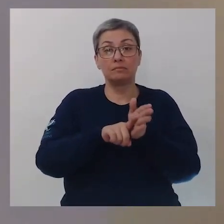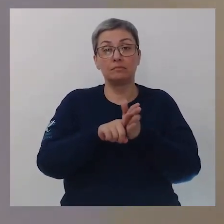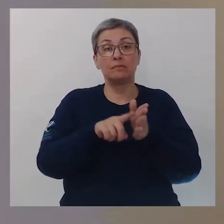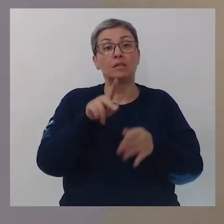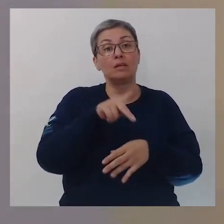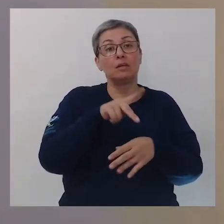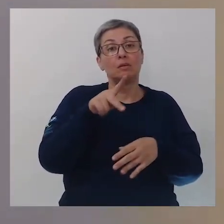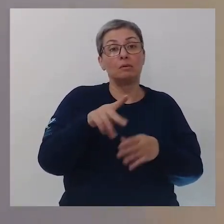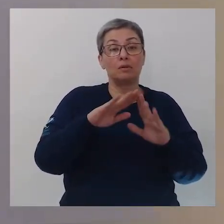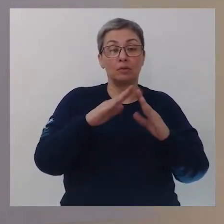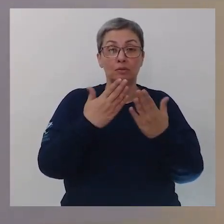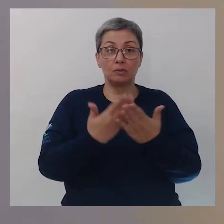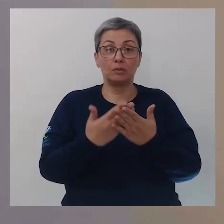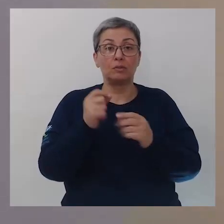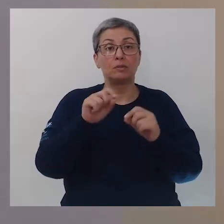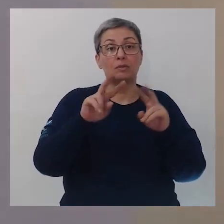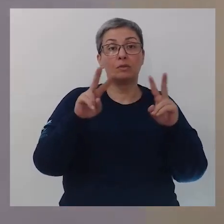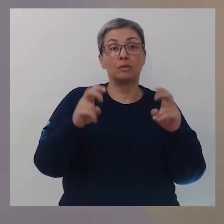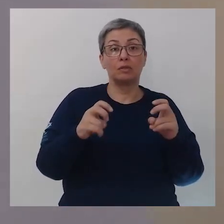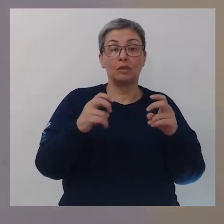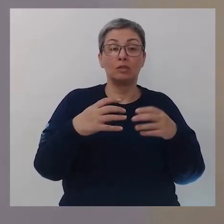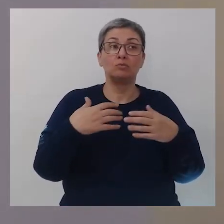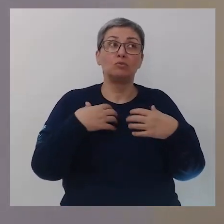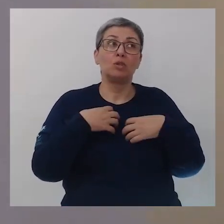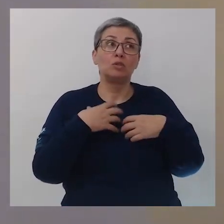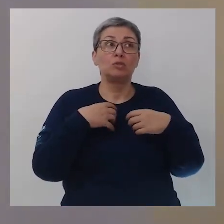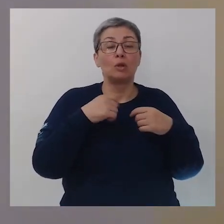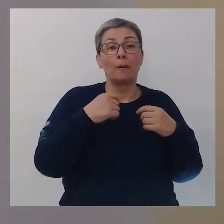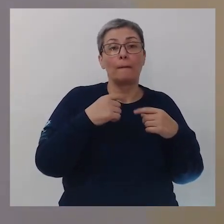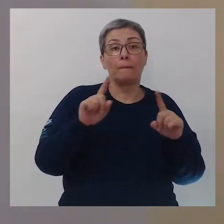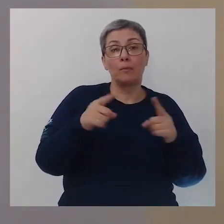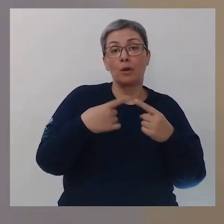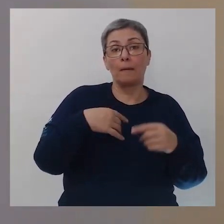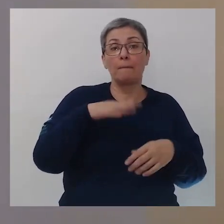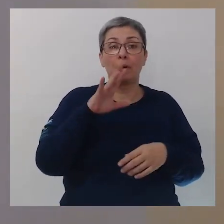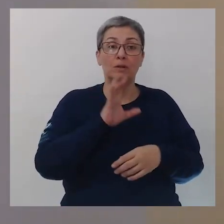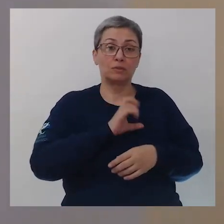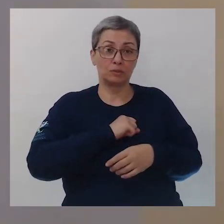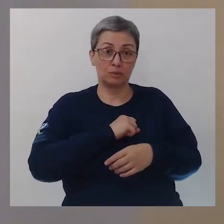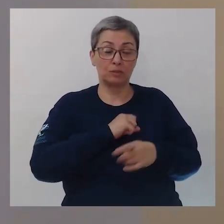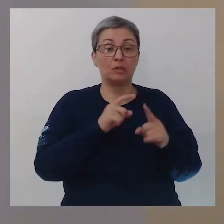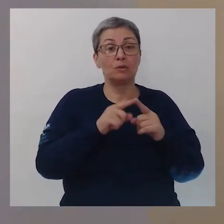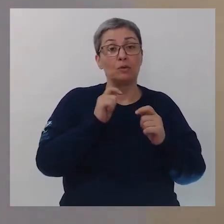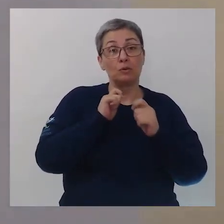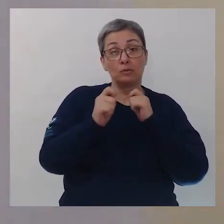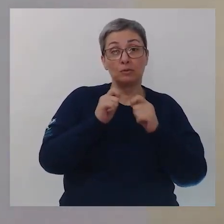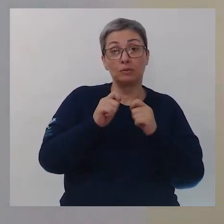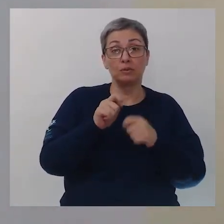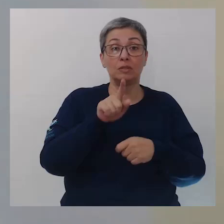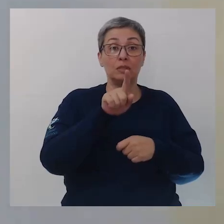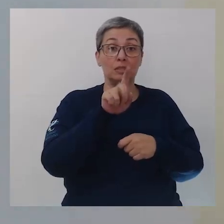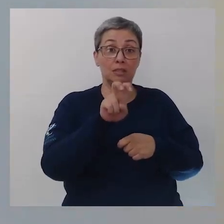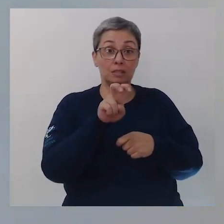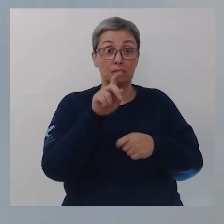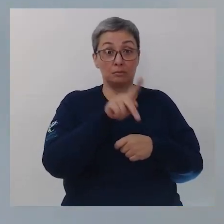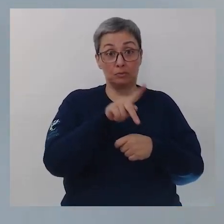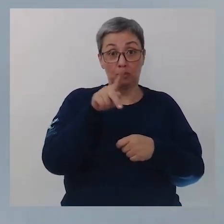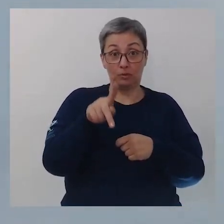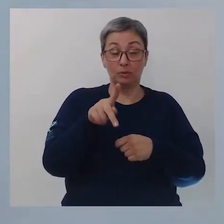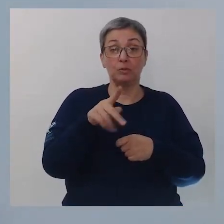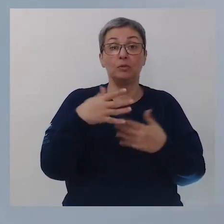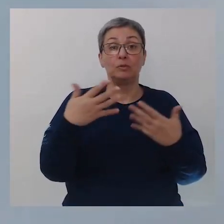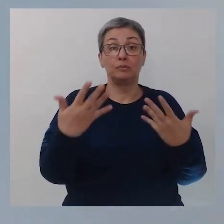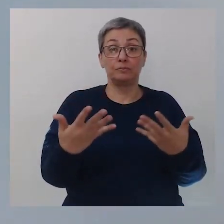os professores da escola sobre os estilos musicais que eles mais gostavam. Eu entrevistei 15